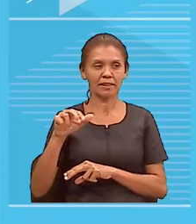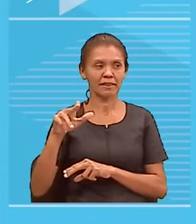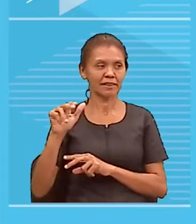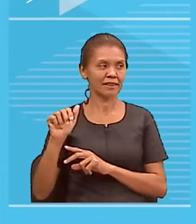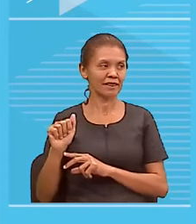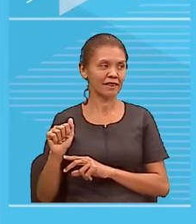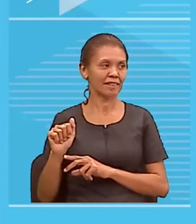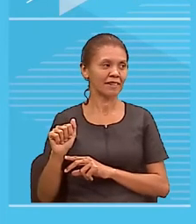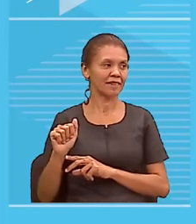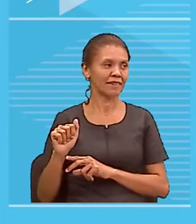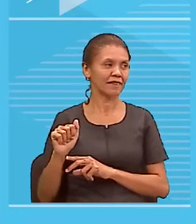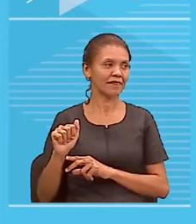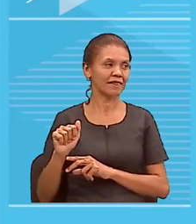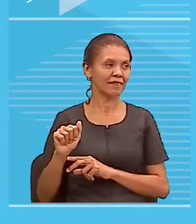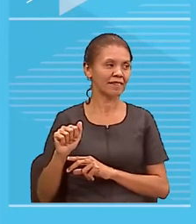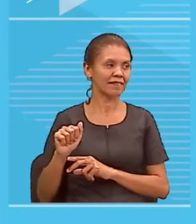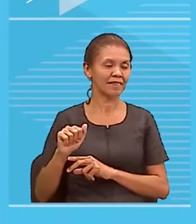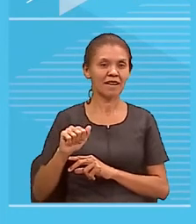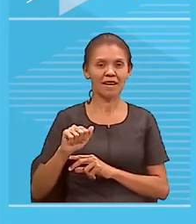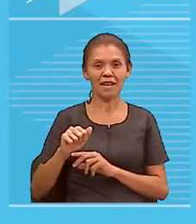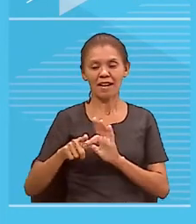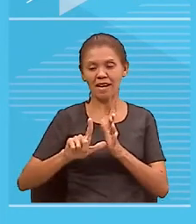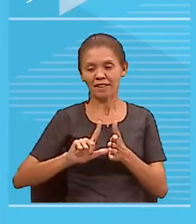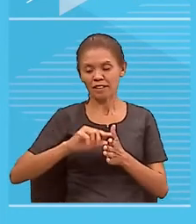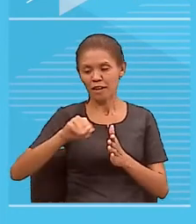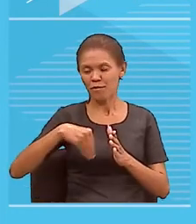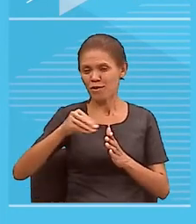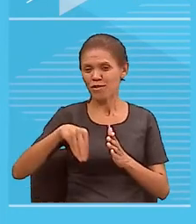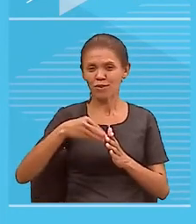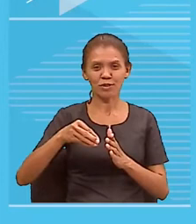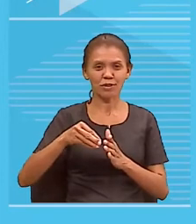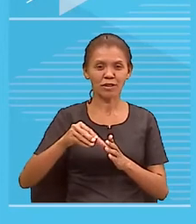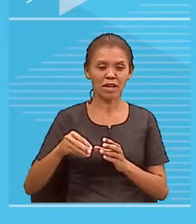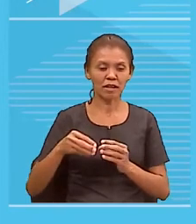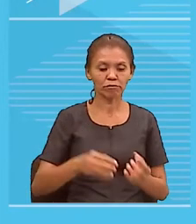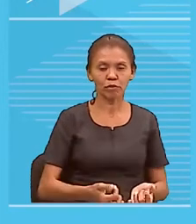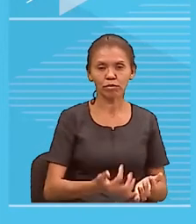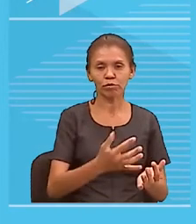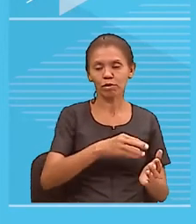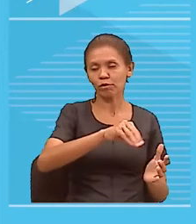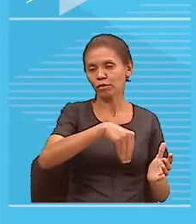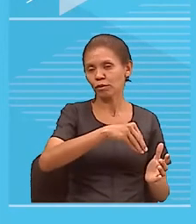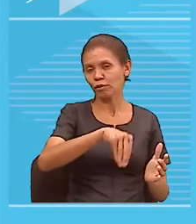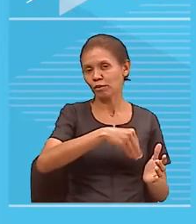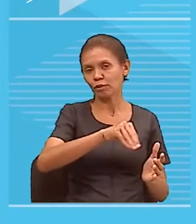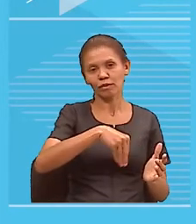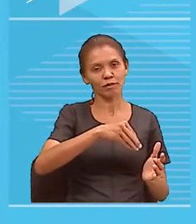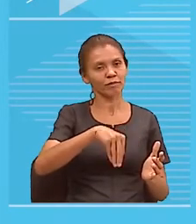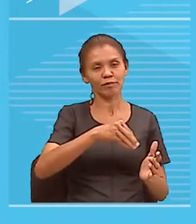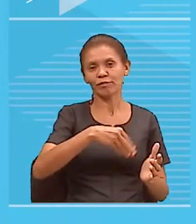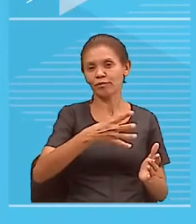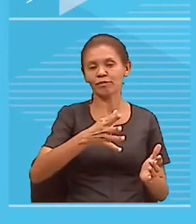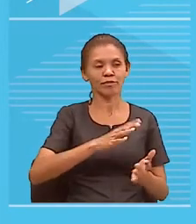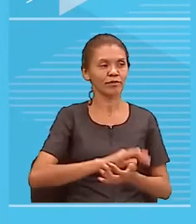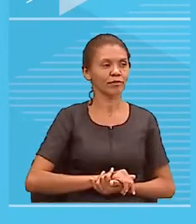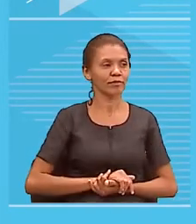gosta de leite quente TAM Pelota mistura bota o assunto que tu quiser ir vai para o fogo baixo pronto fica mexendo